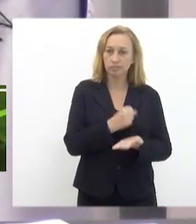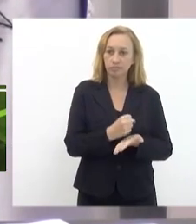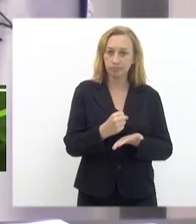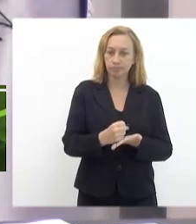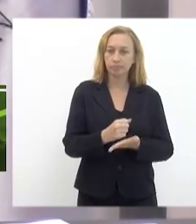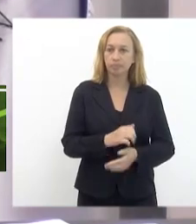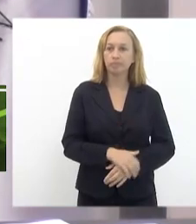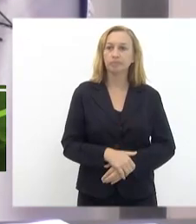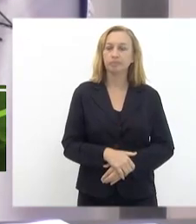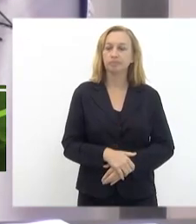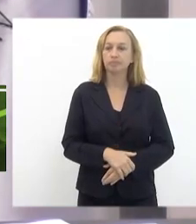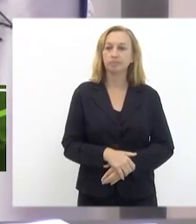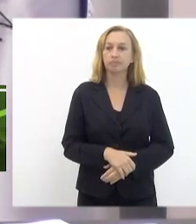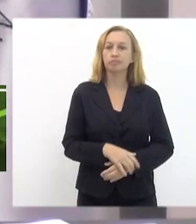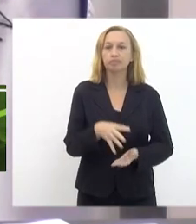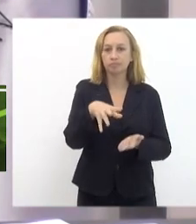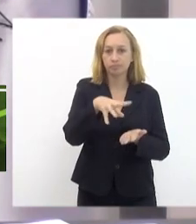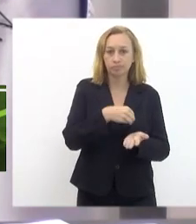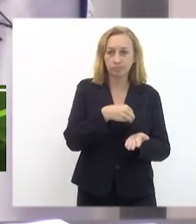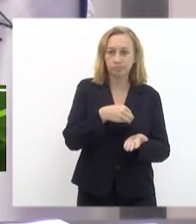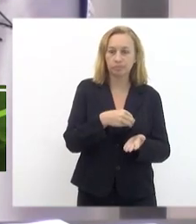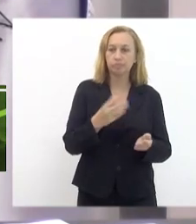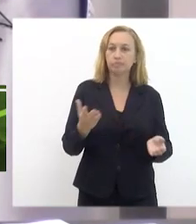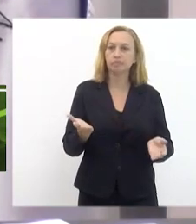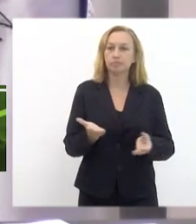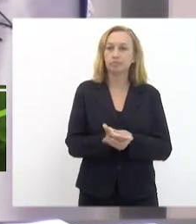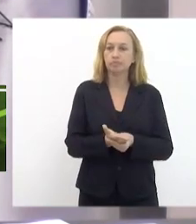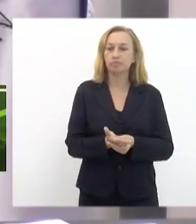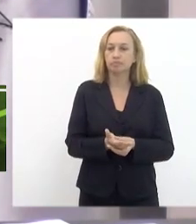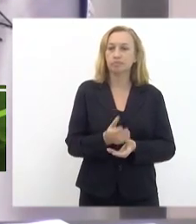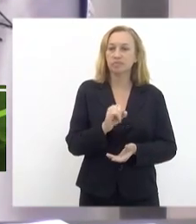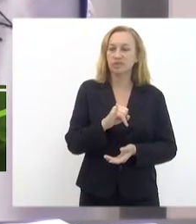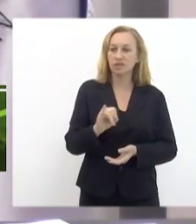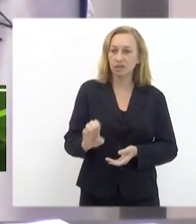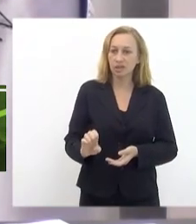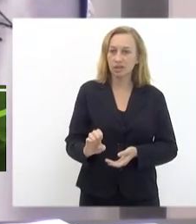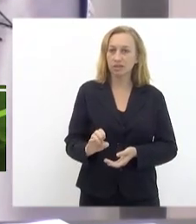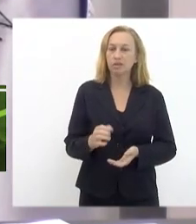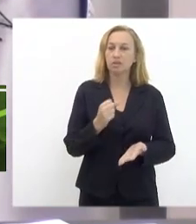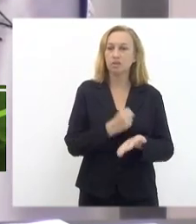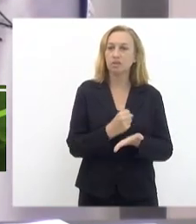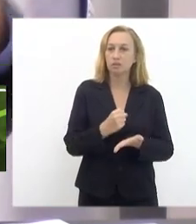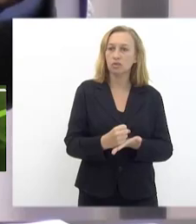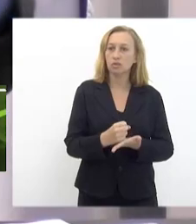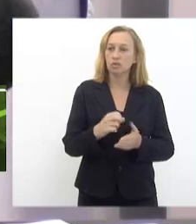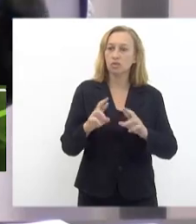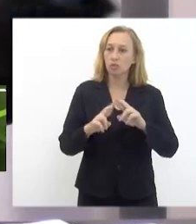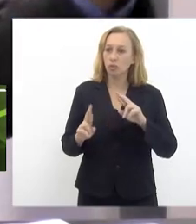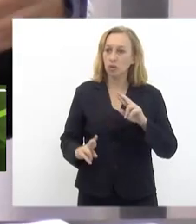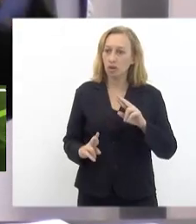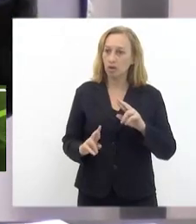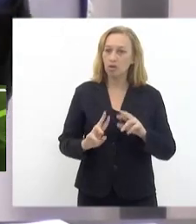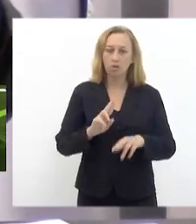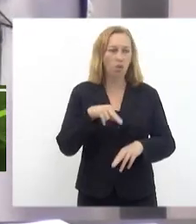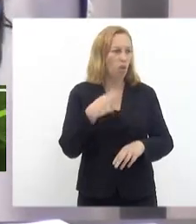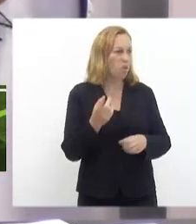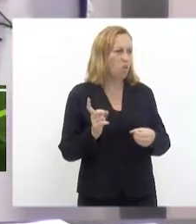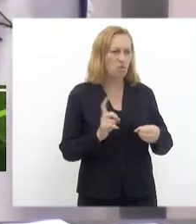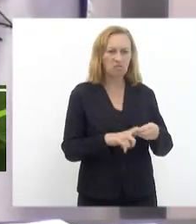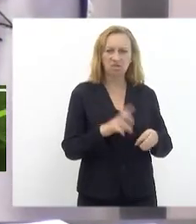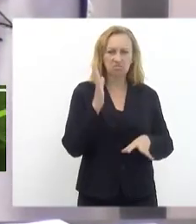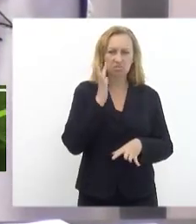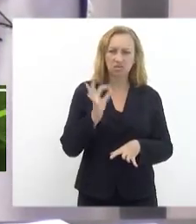contratos a cópia do processo sei que contra a tua UERJ ou